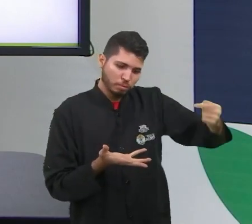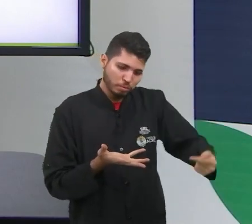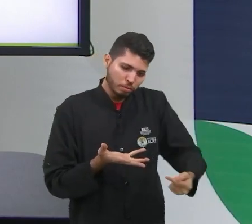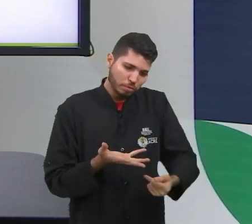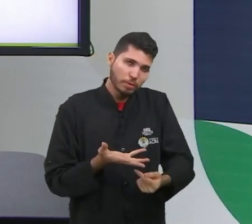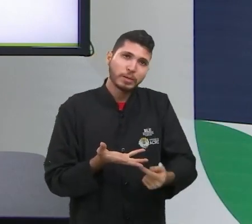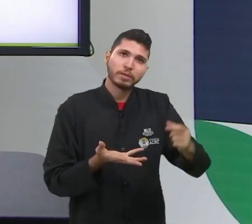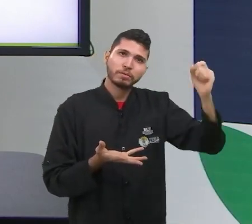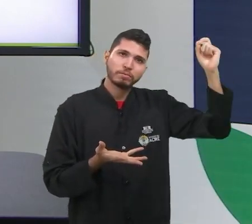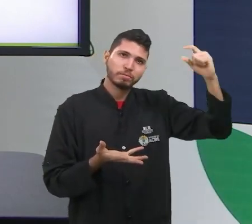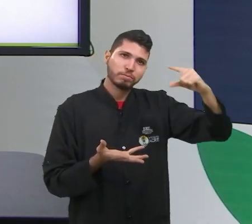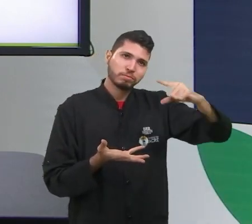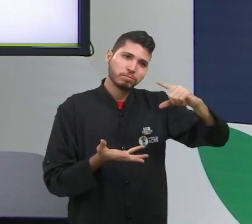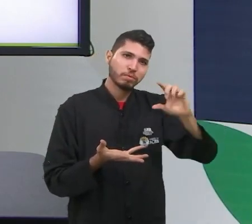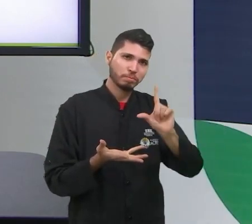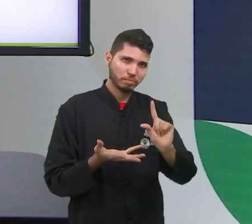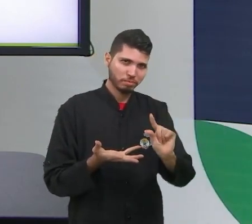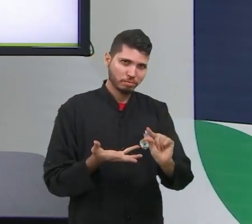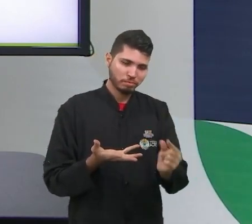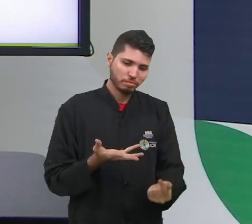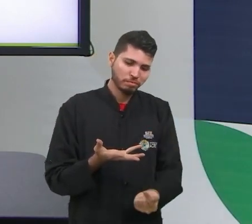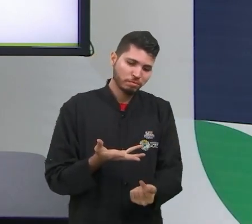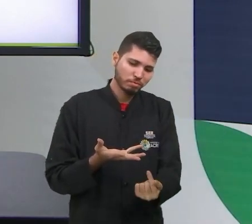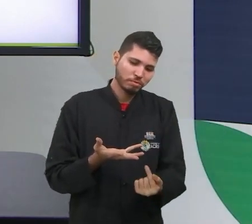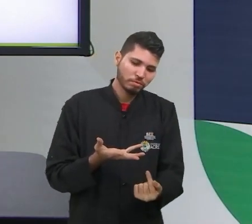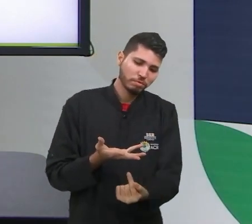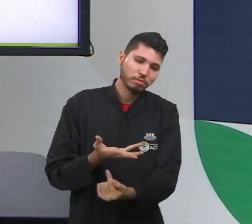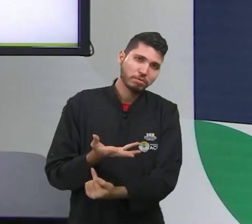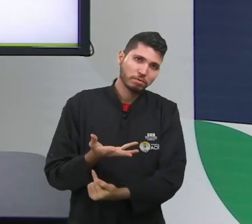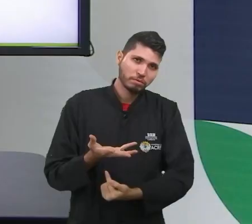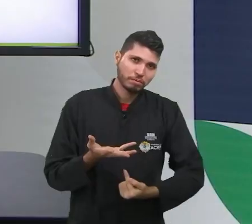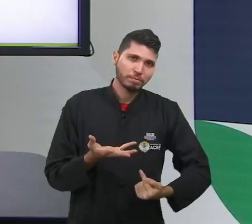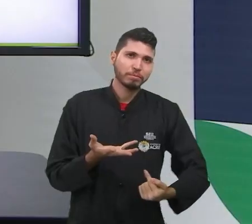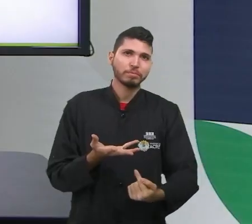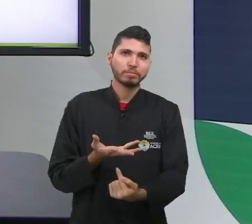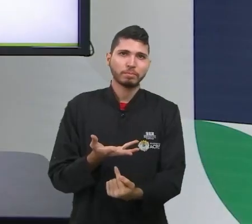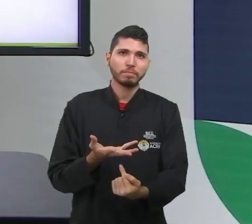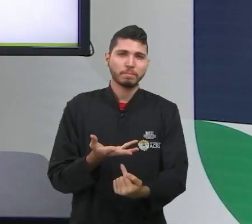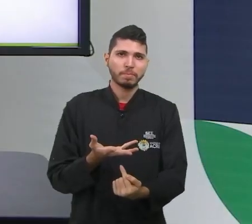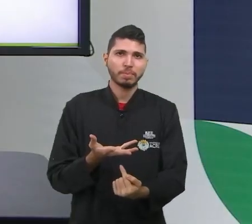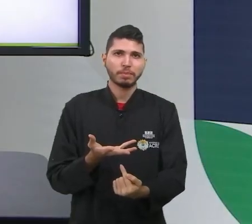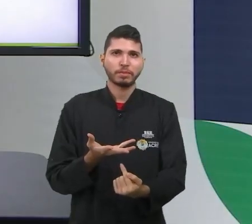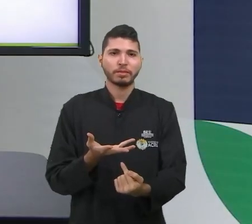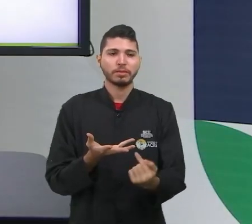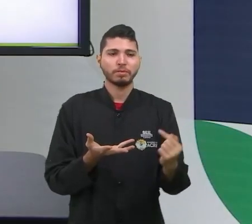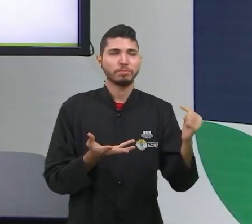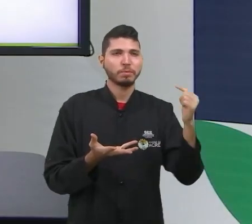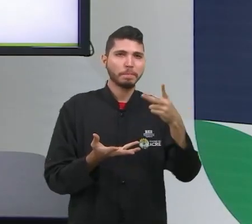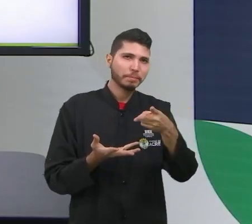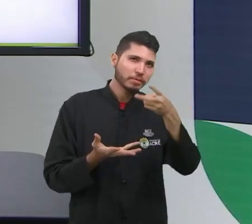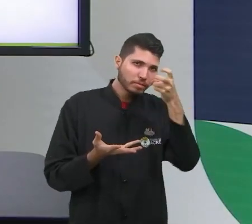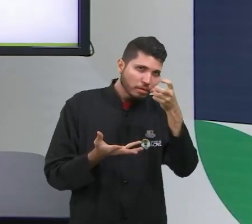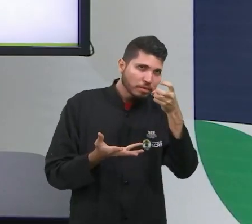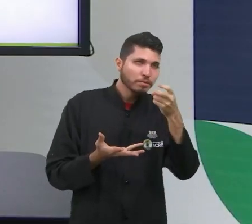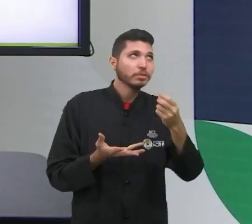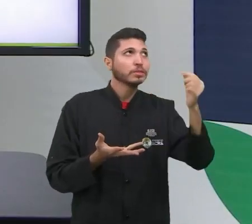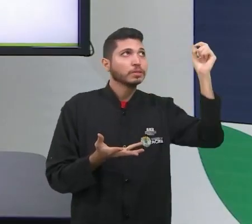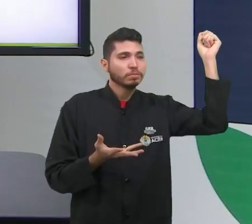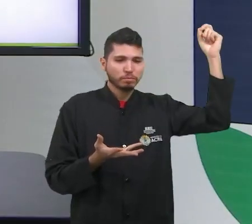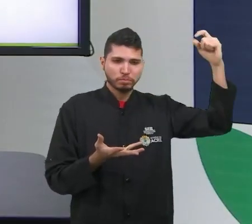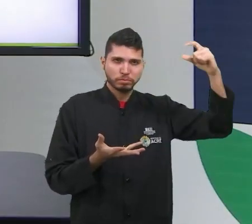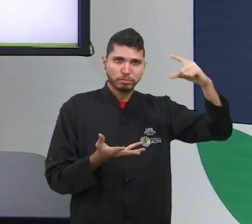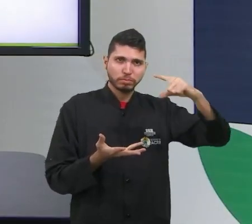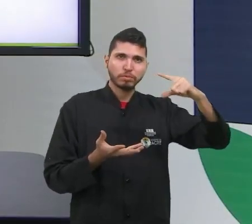que a latitude vai influenciar diretamente a distribuição dos climas na superfície terrestre.